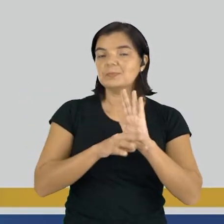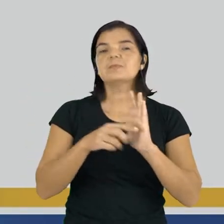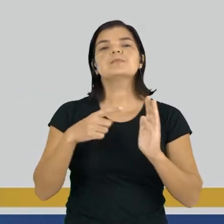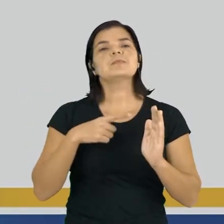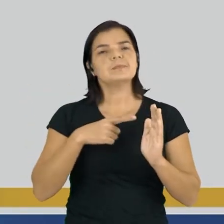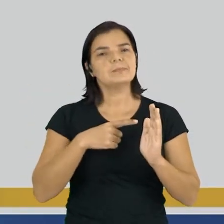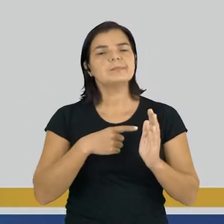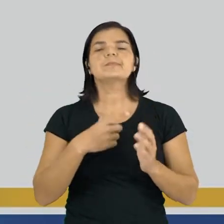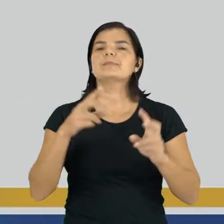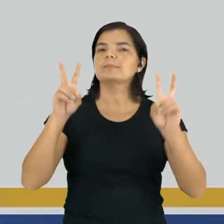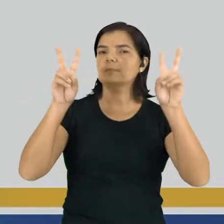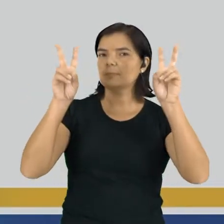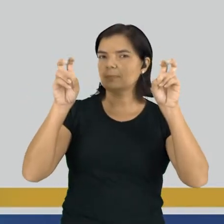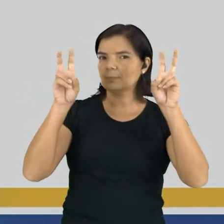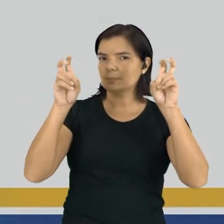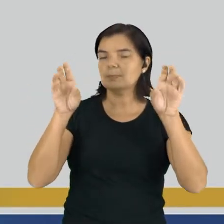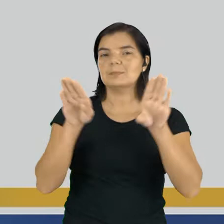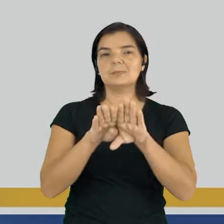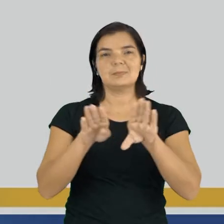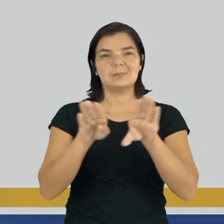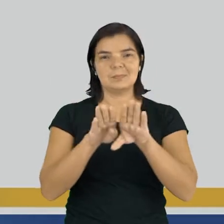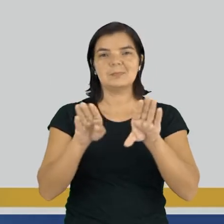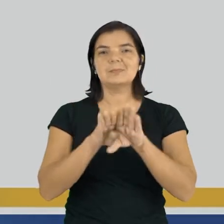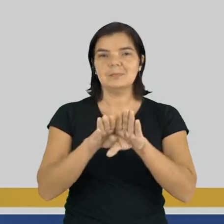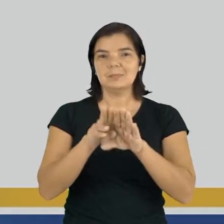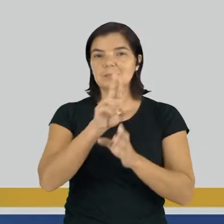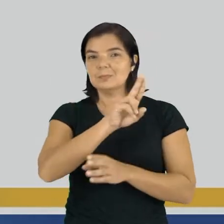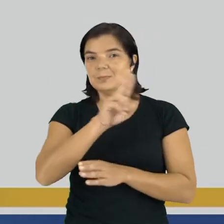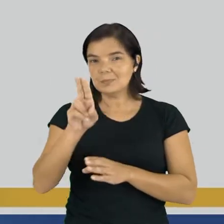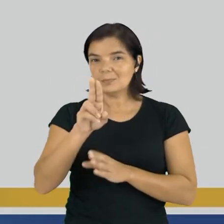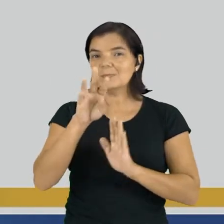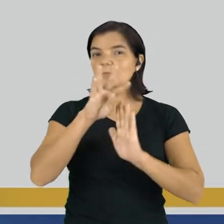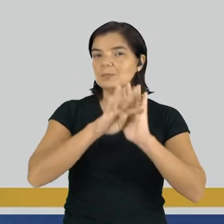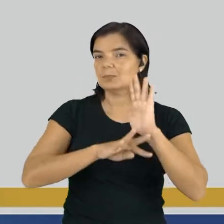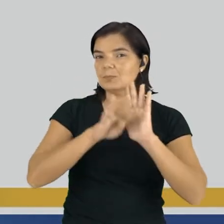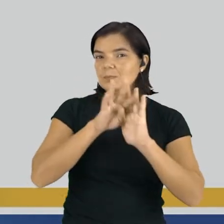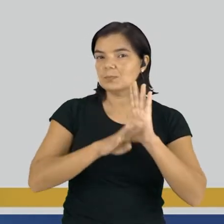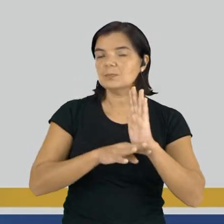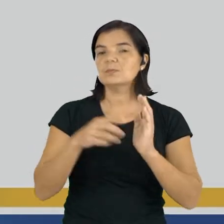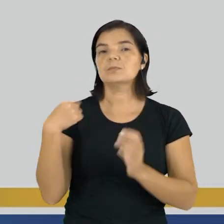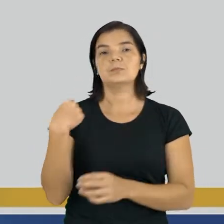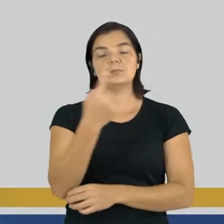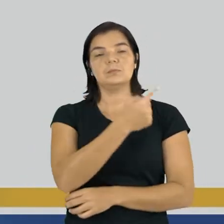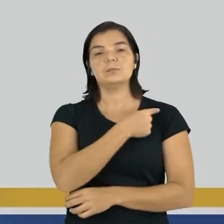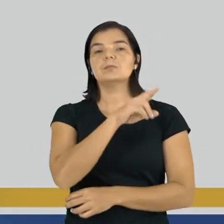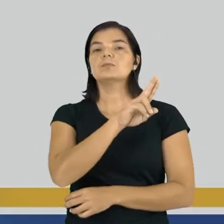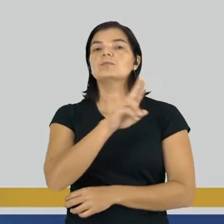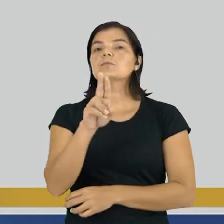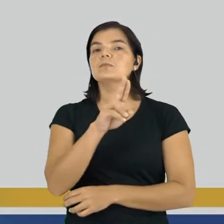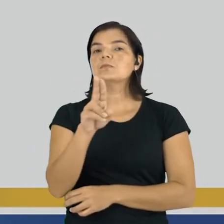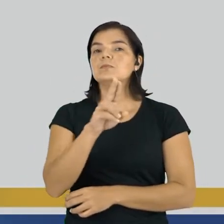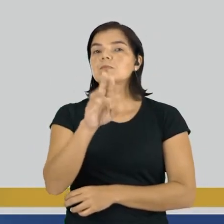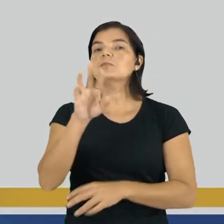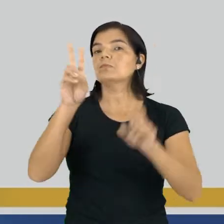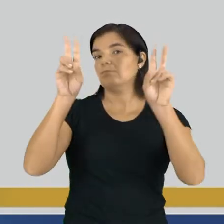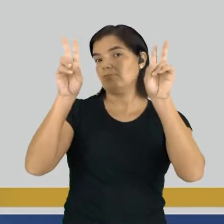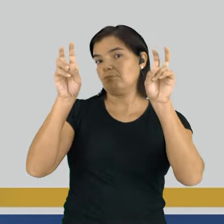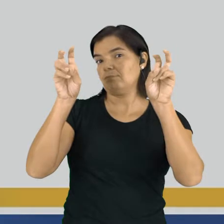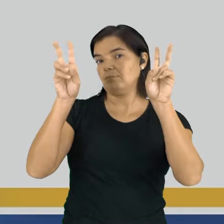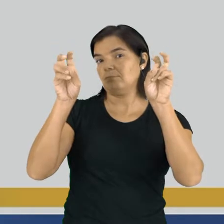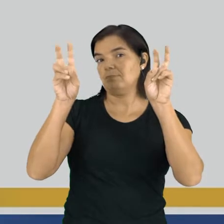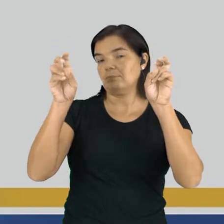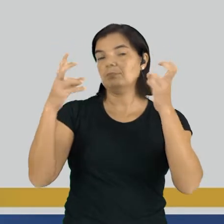No texto a gente não tem também o nome do texto, que nós chamamos, né, de